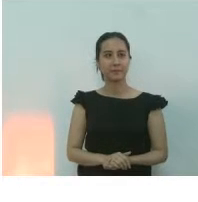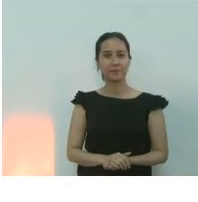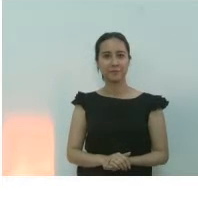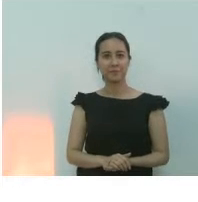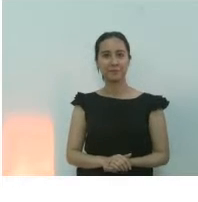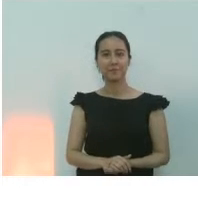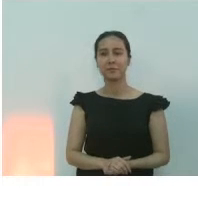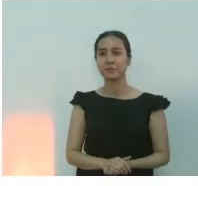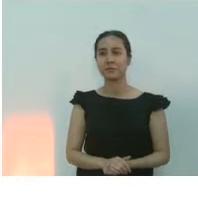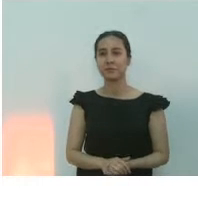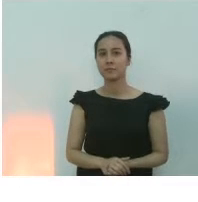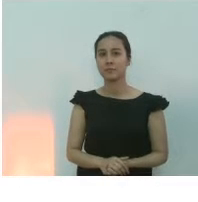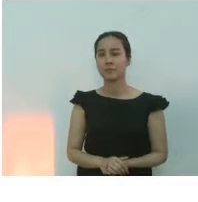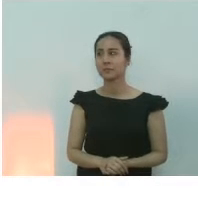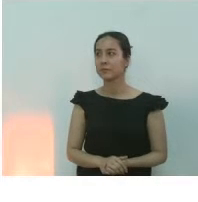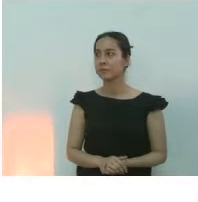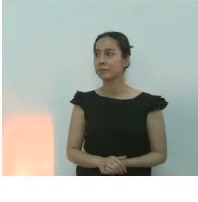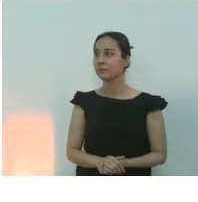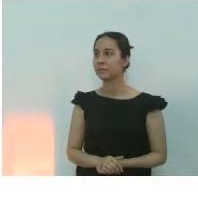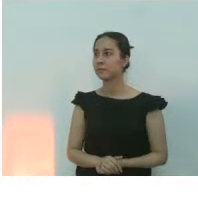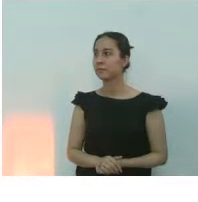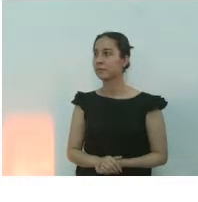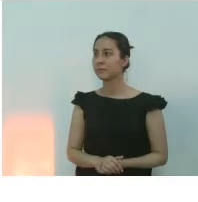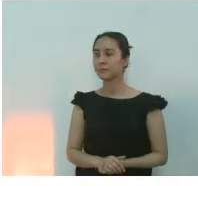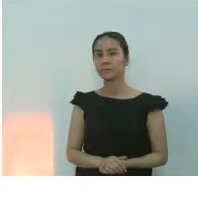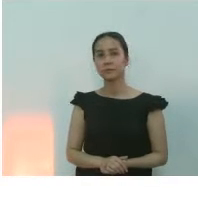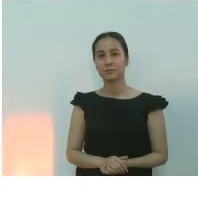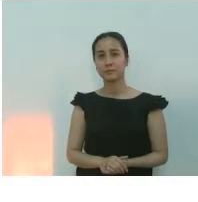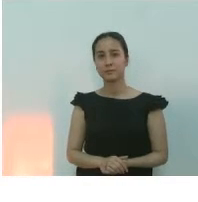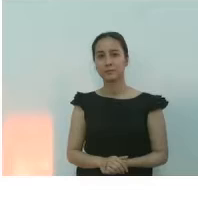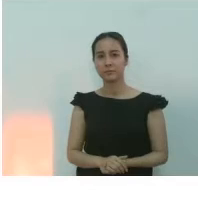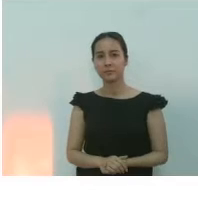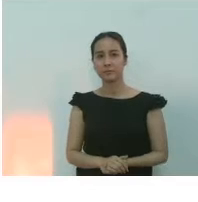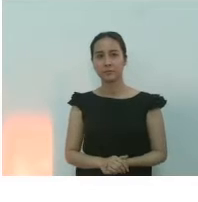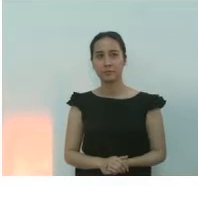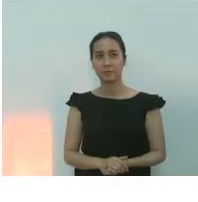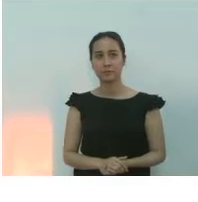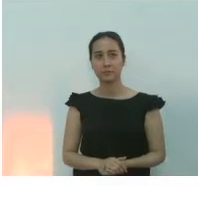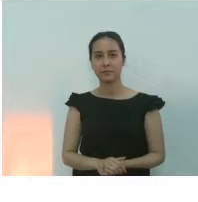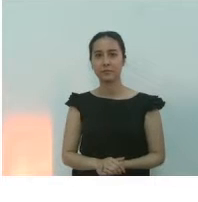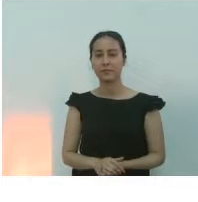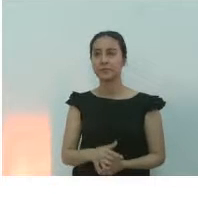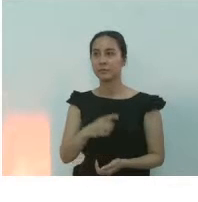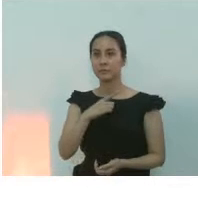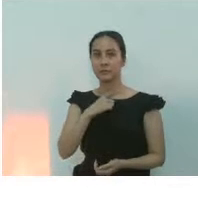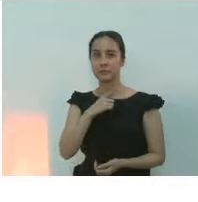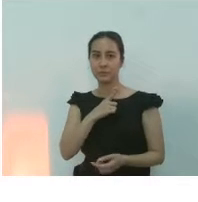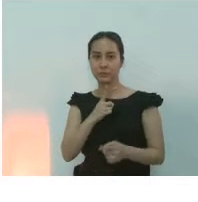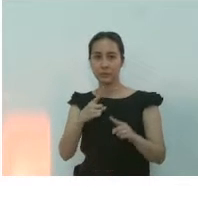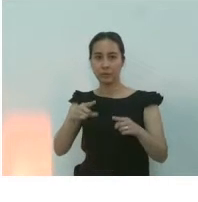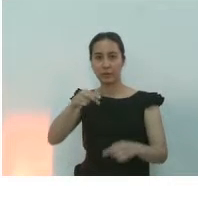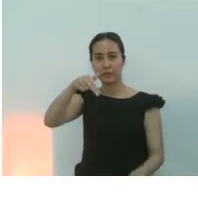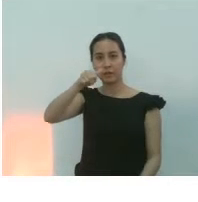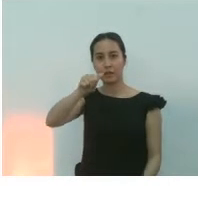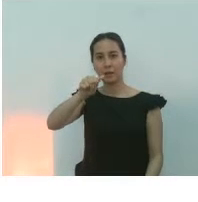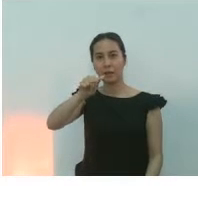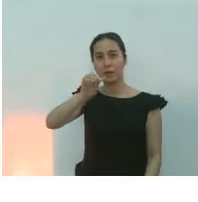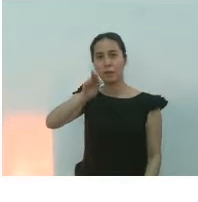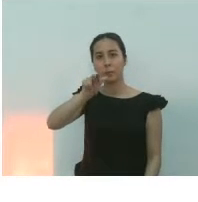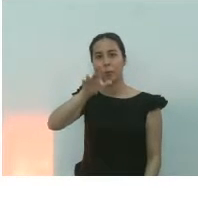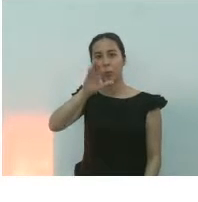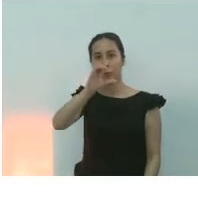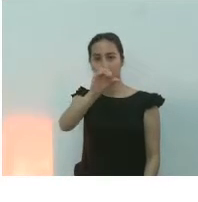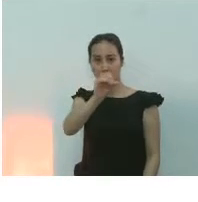nabuco grátis emily nabuco é o momento que a ópera